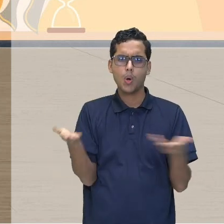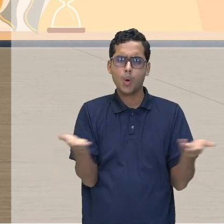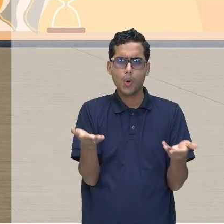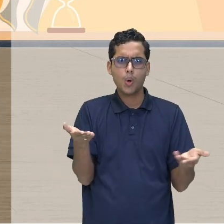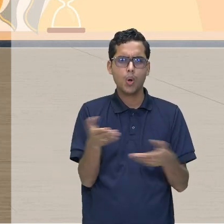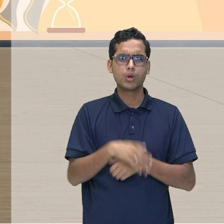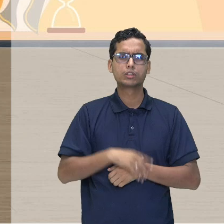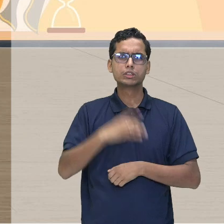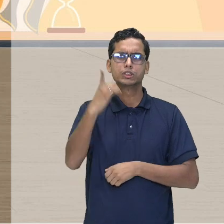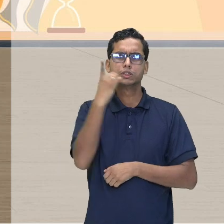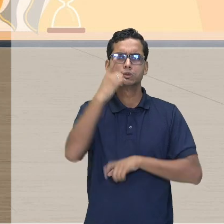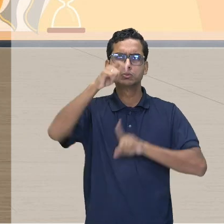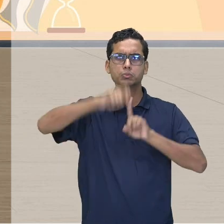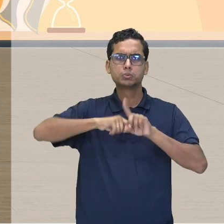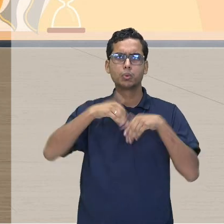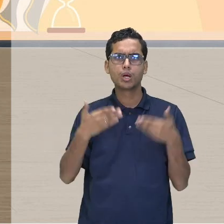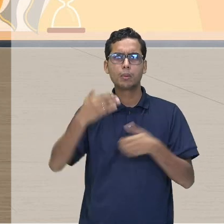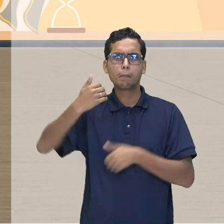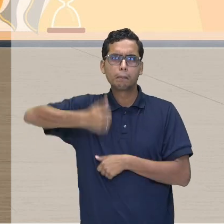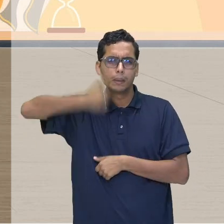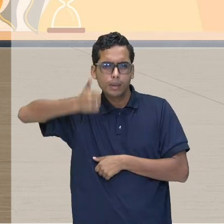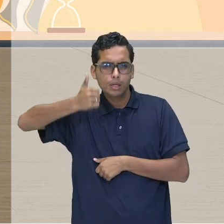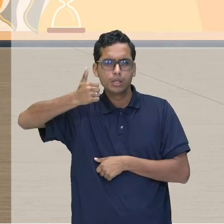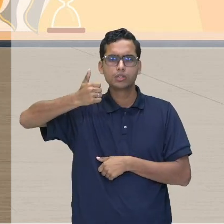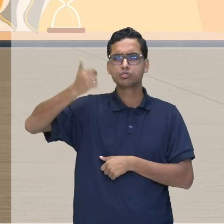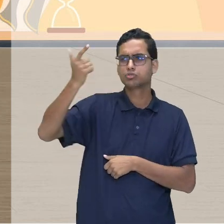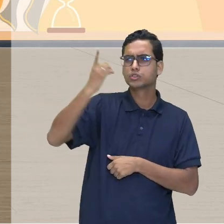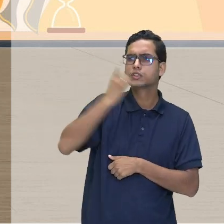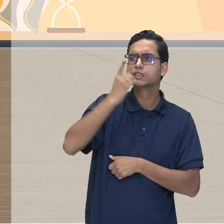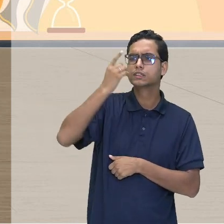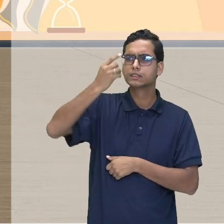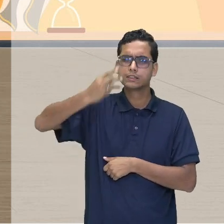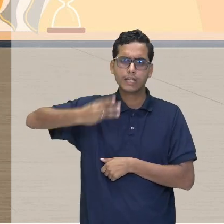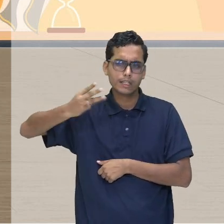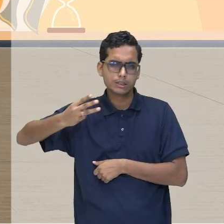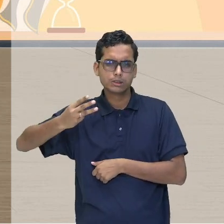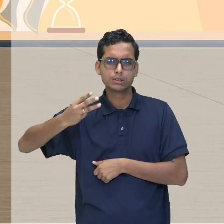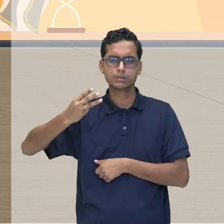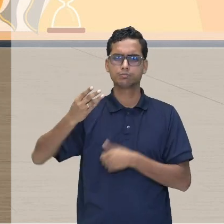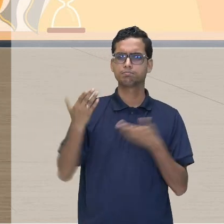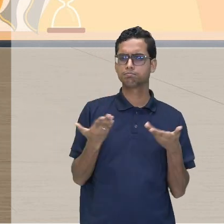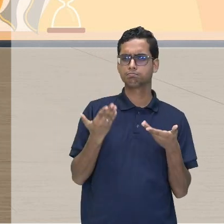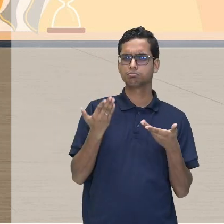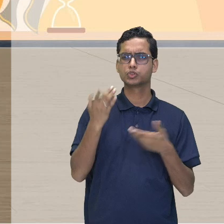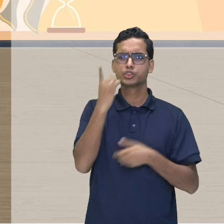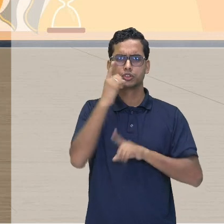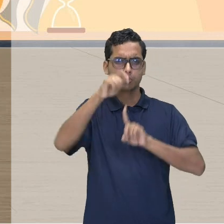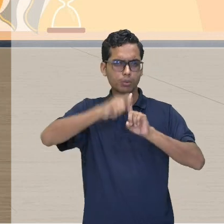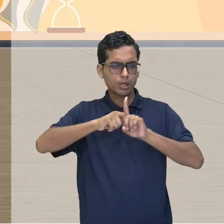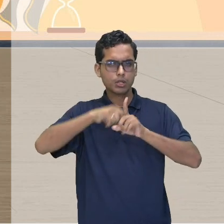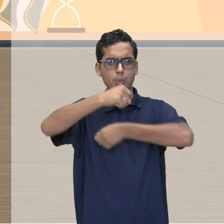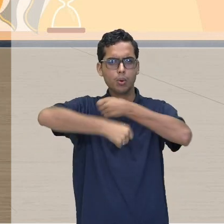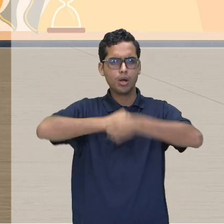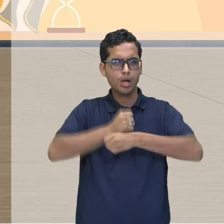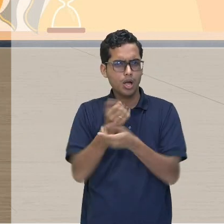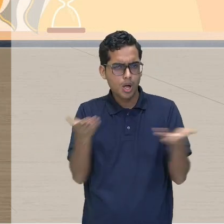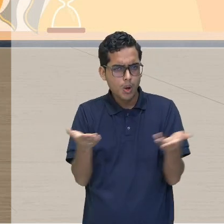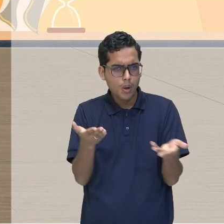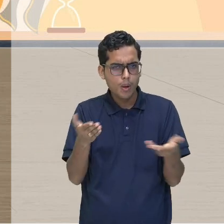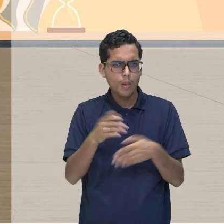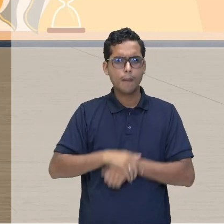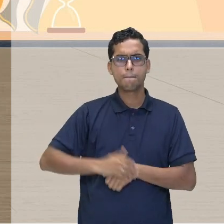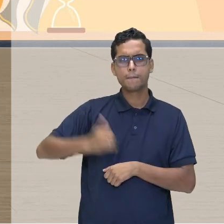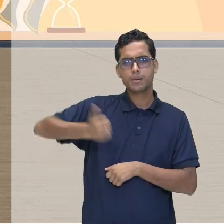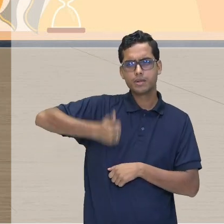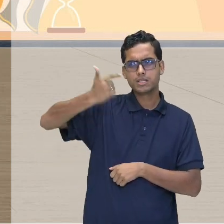do mês é? Hoje é dia 1º, é dia 2, é dia 3? Qual é o dia do mês? Em que ano nós estamos? É a primeira, segunda,